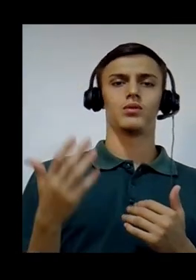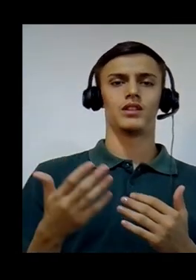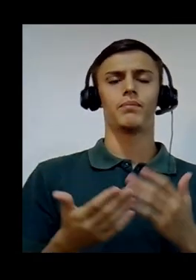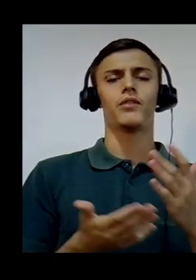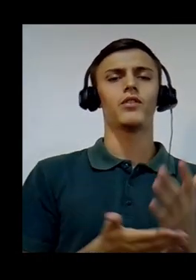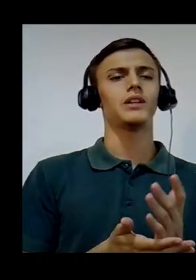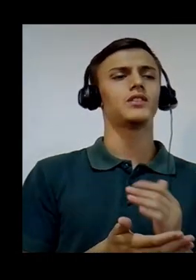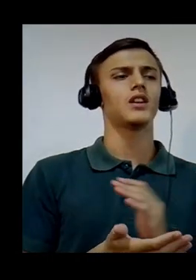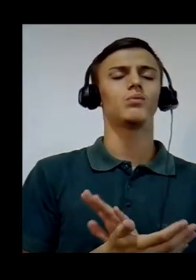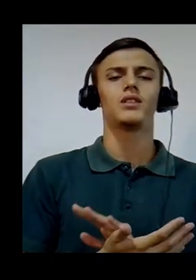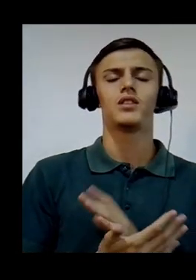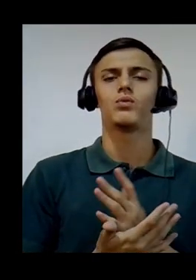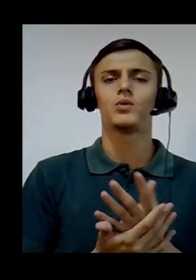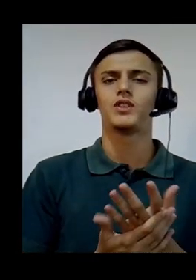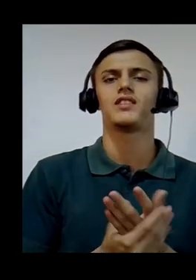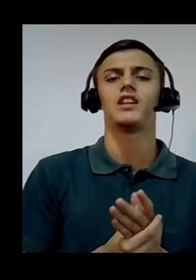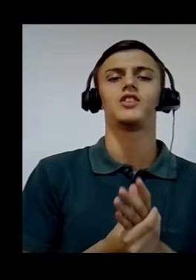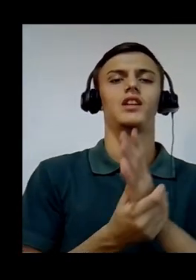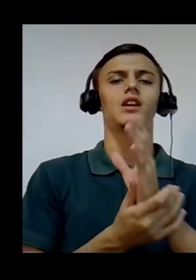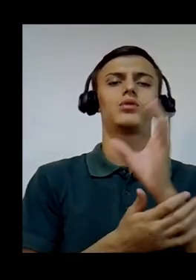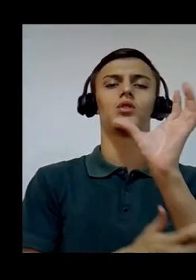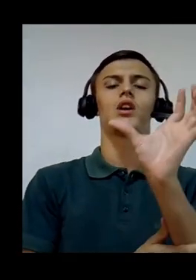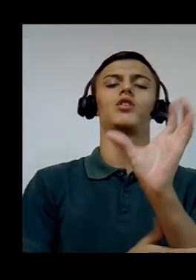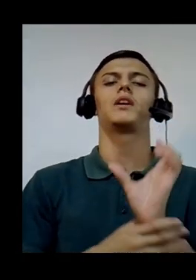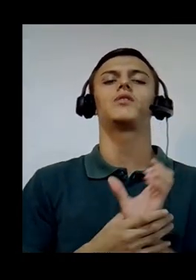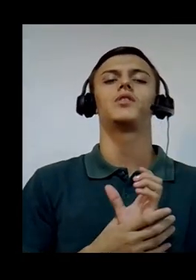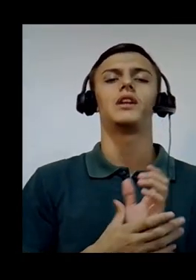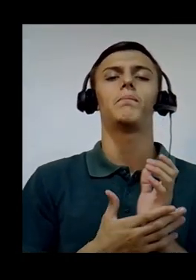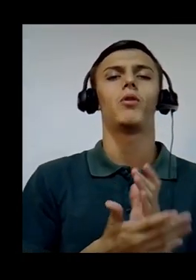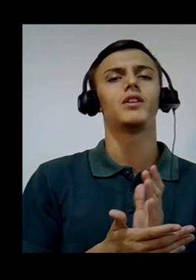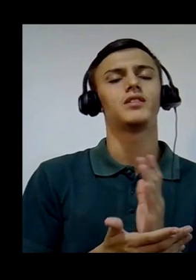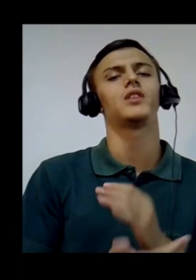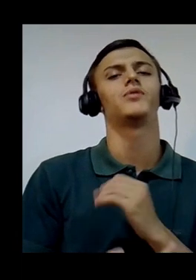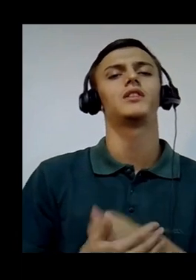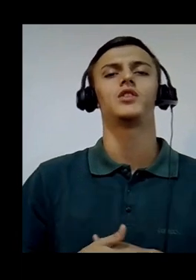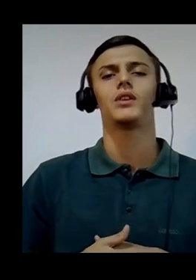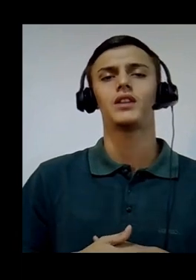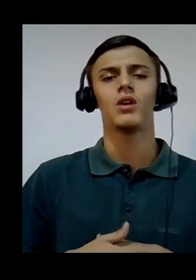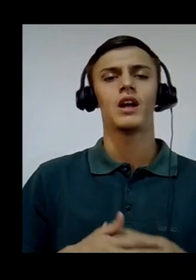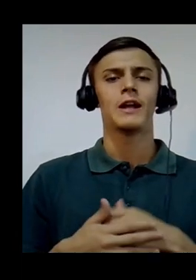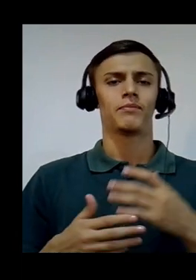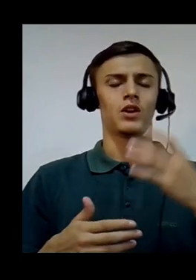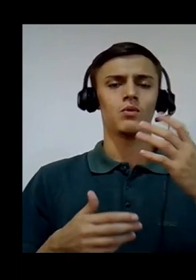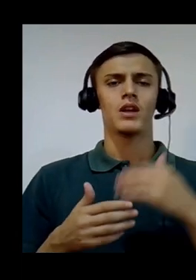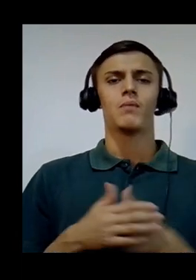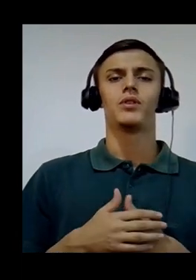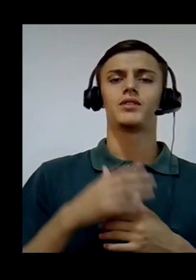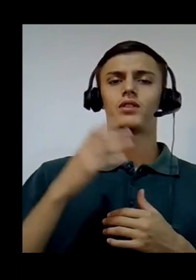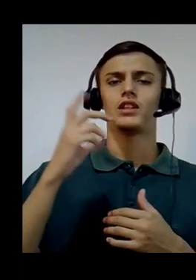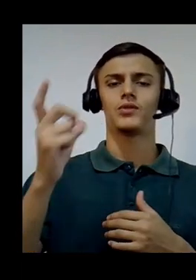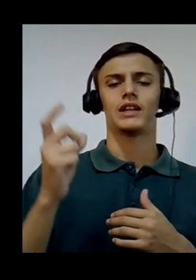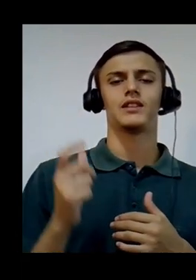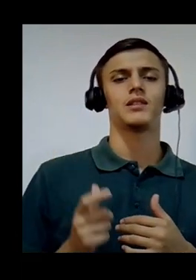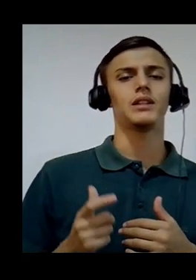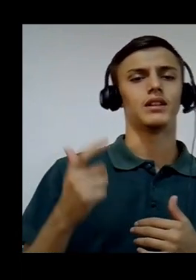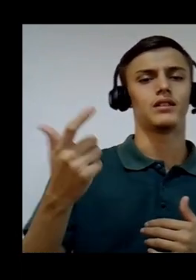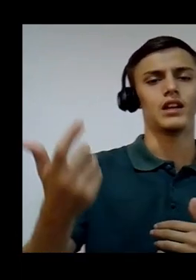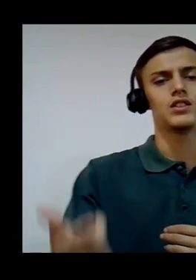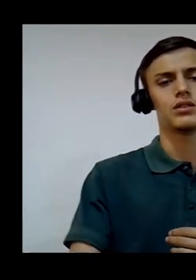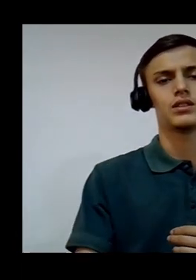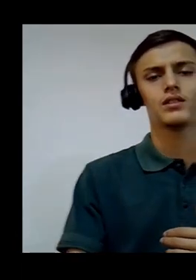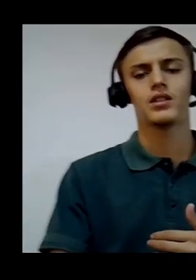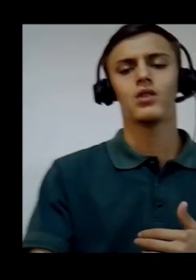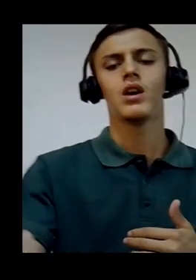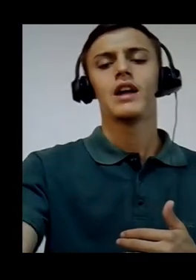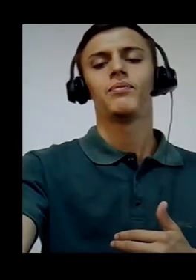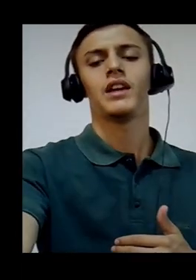altos riscos, né. Provavelmente, se acontecer algum tipo de acidente dentro de um local de placa vermelha, pode ser a vir acidente fatal. Então, por isso que são identificadas dessa maneira.